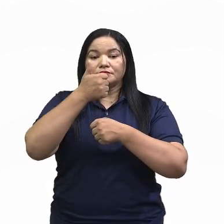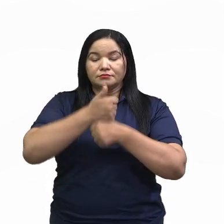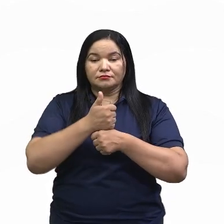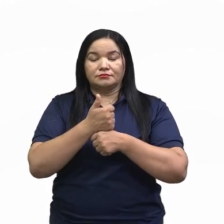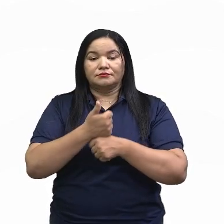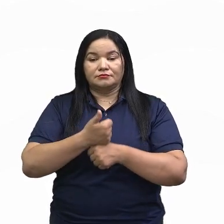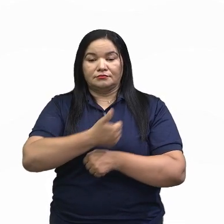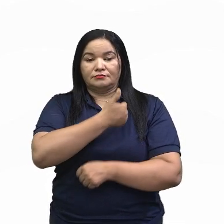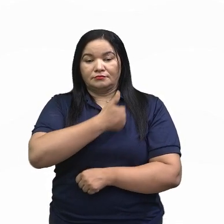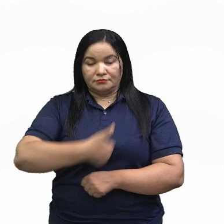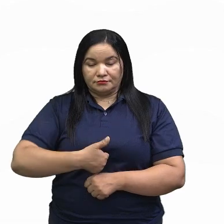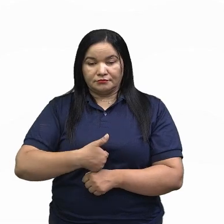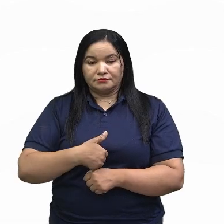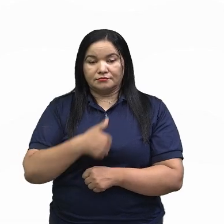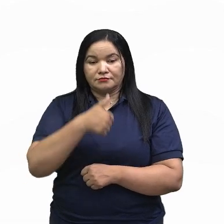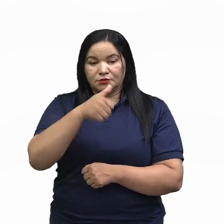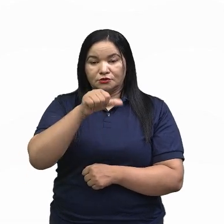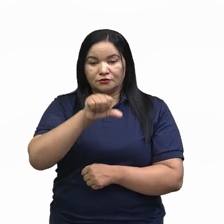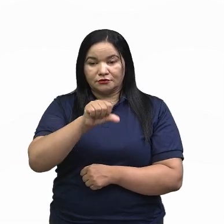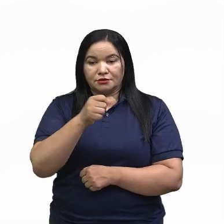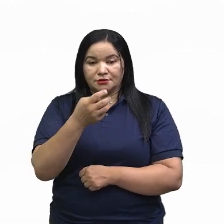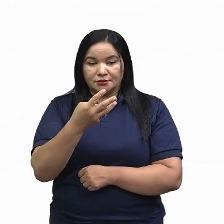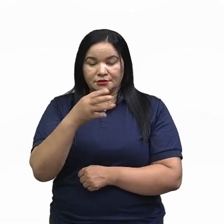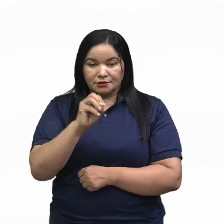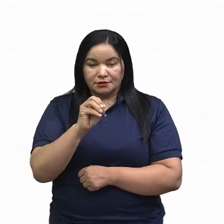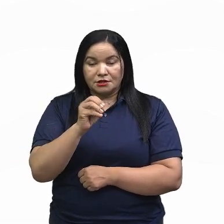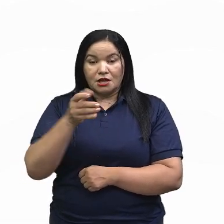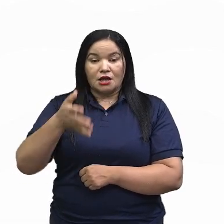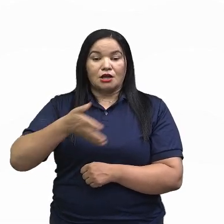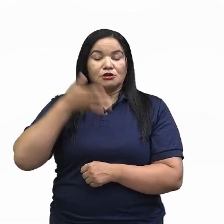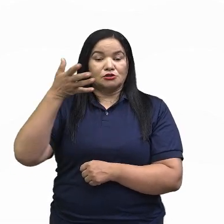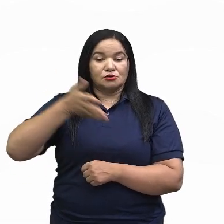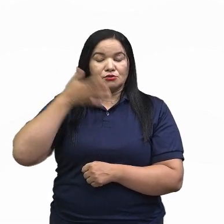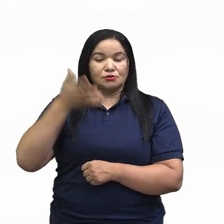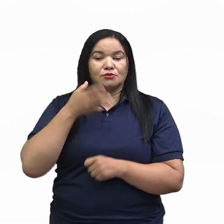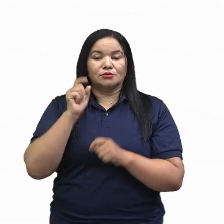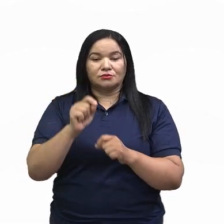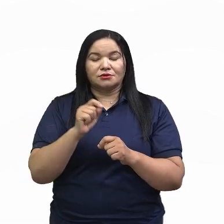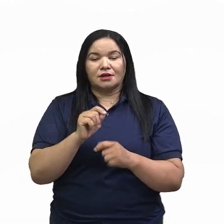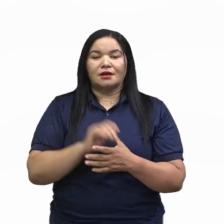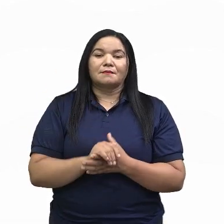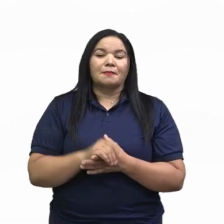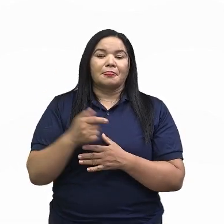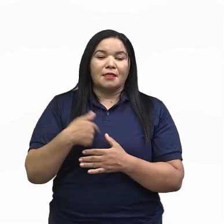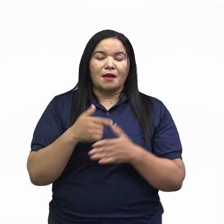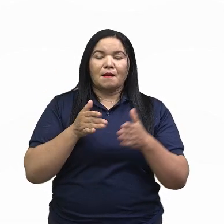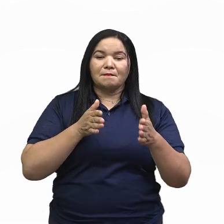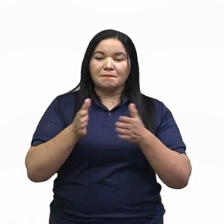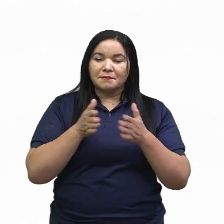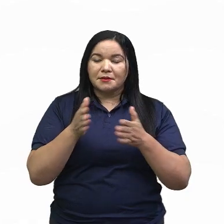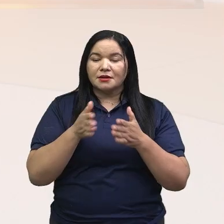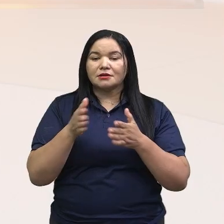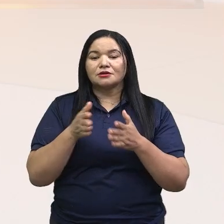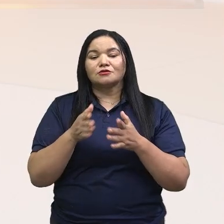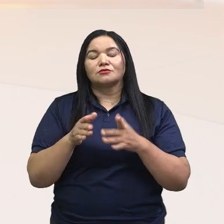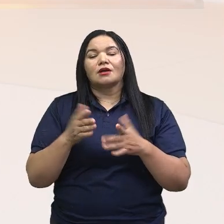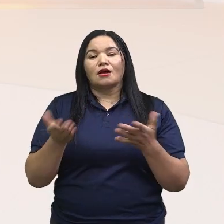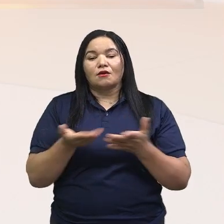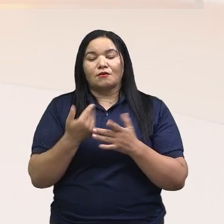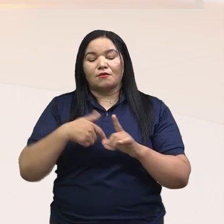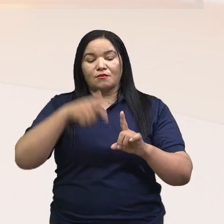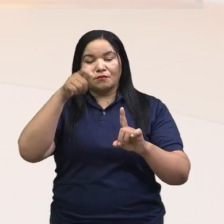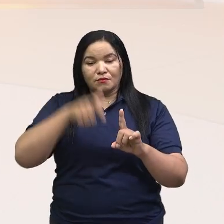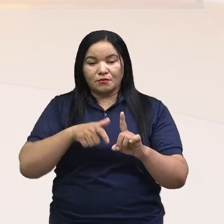com um discurso de ser provisoriamente aquela figura que vai reorganizar